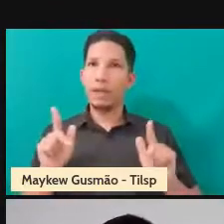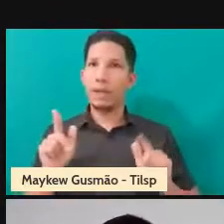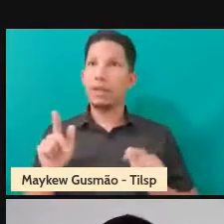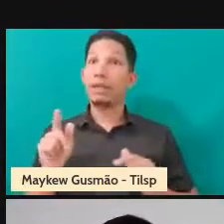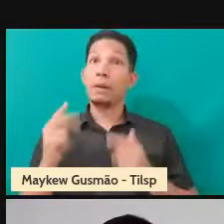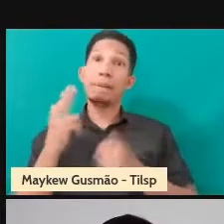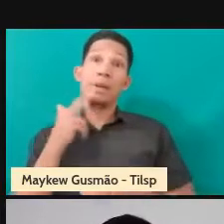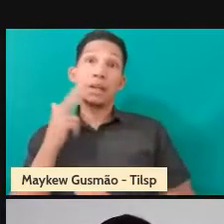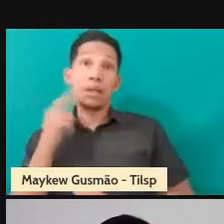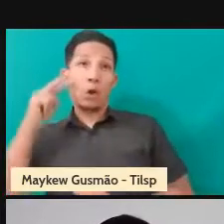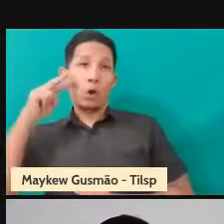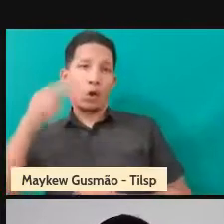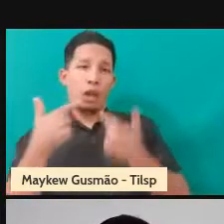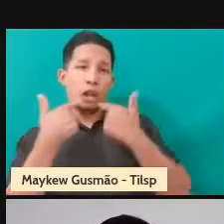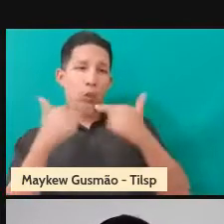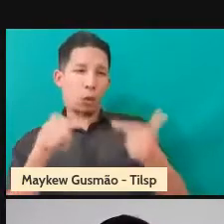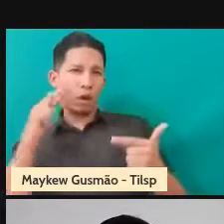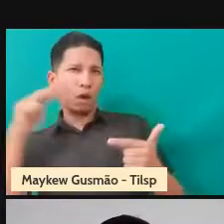a partir